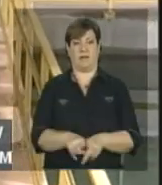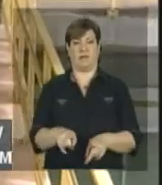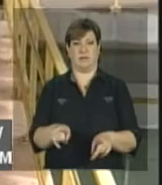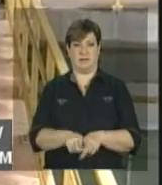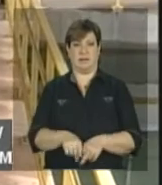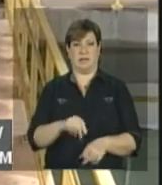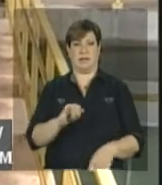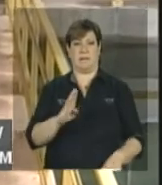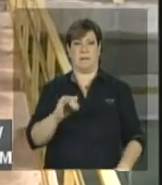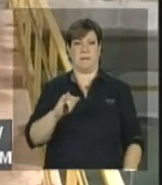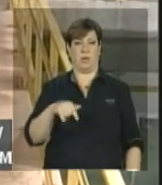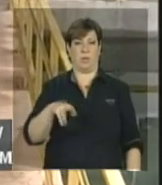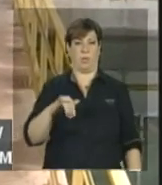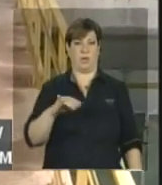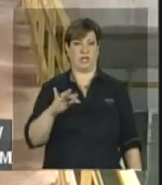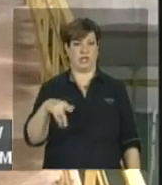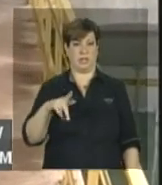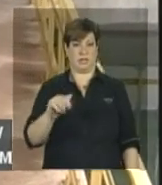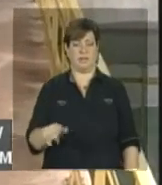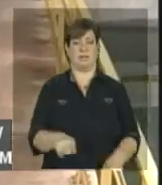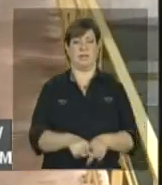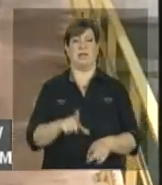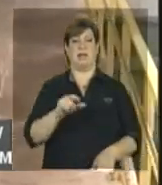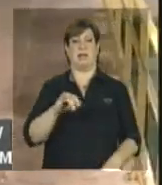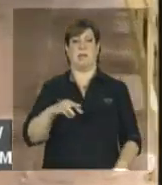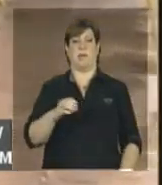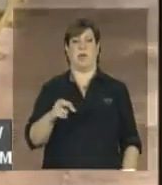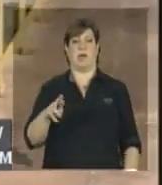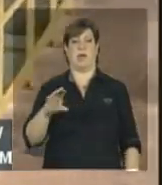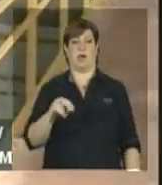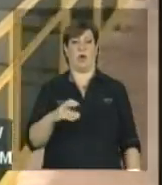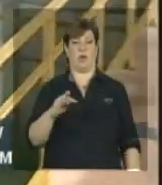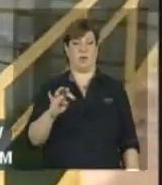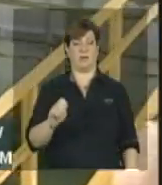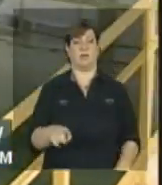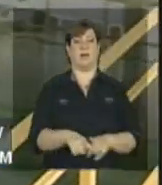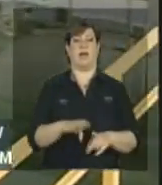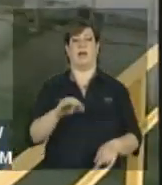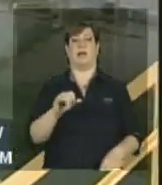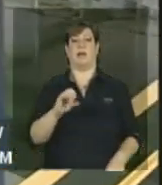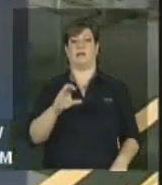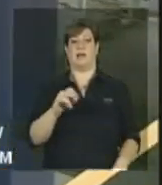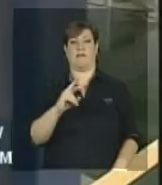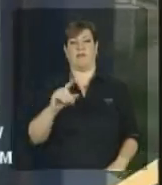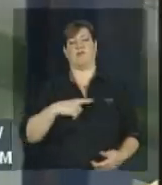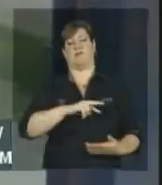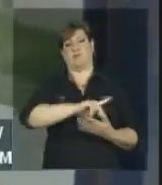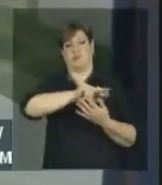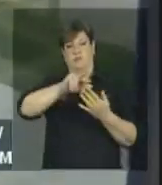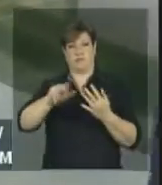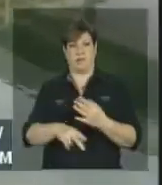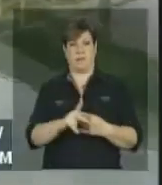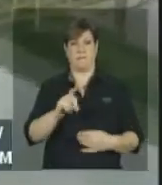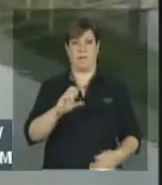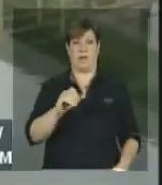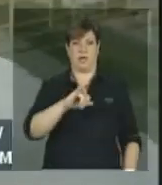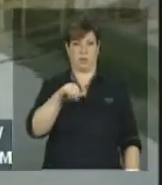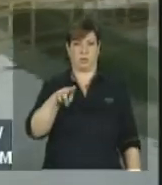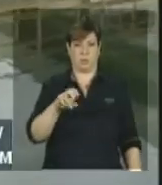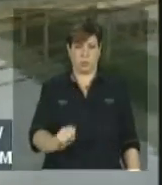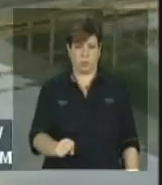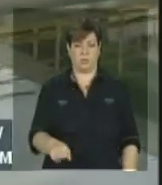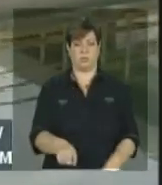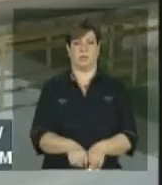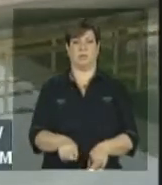Ibicuitinga, Russas, Limoeiro do Norte, Ocara, Cascavel, Chorozinho, Pacajus,